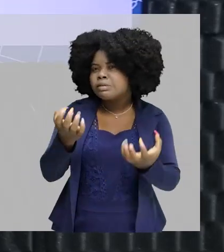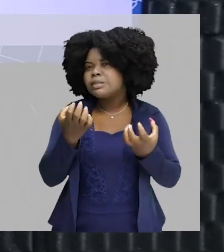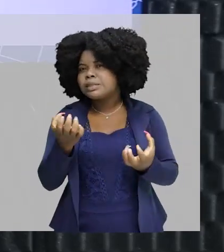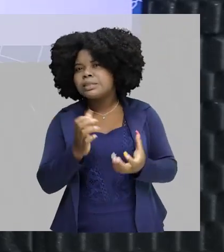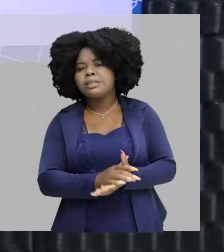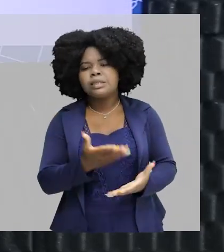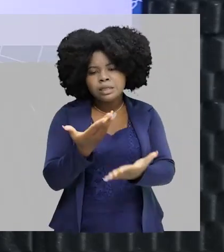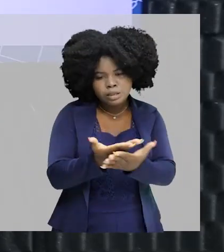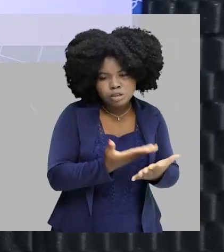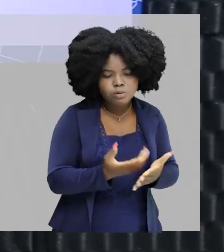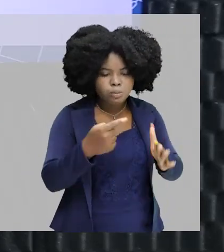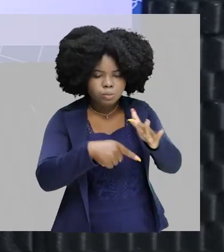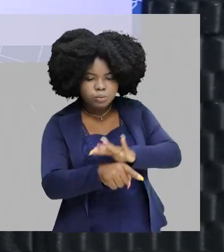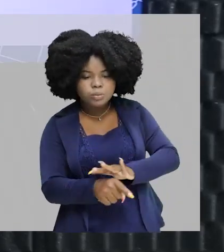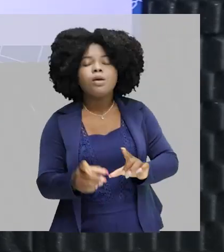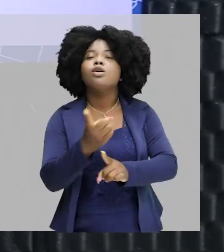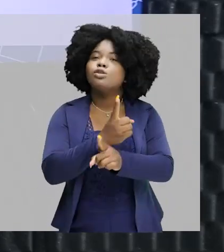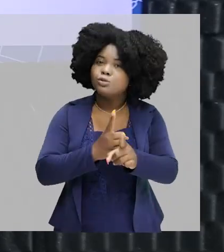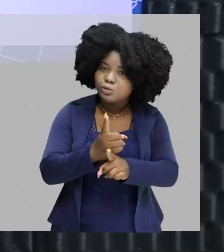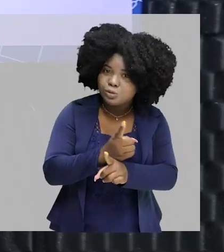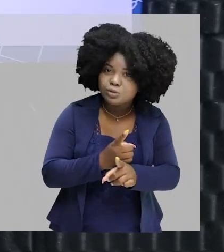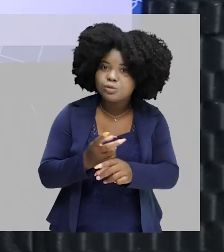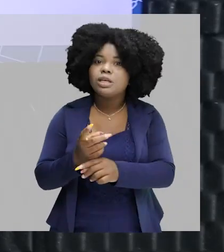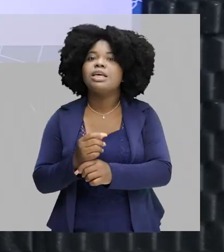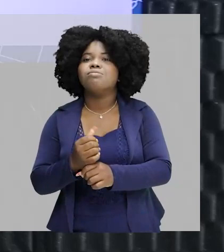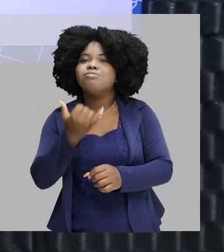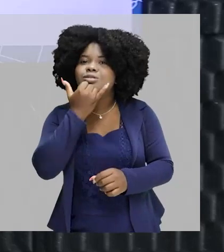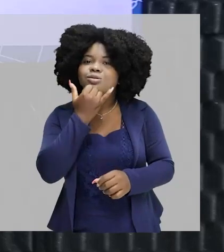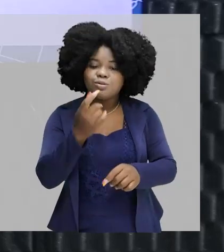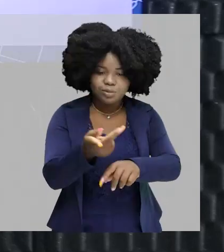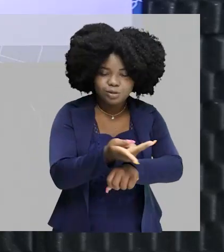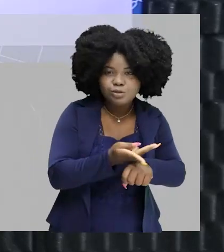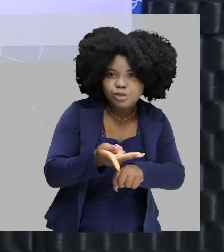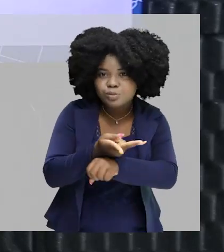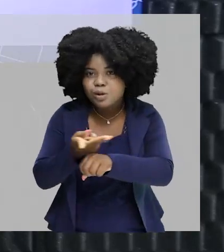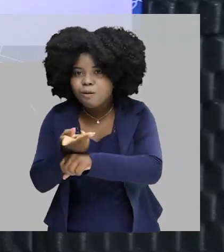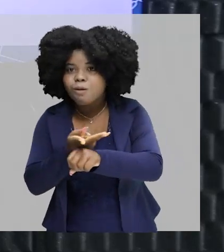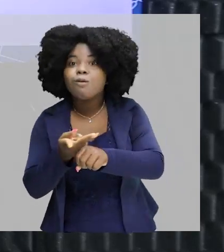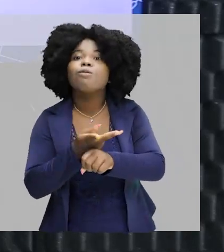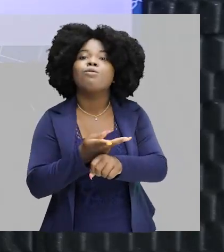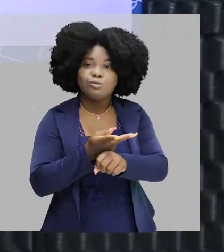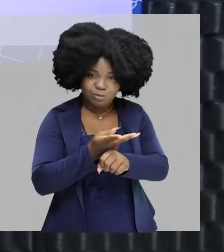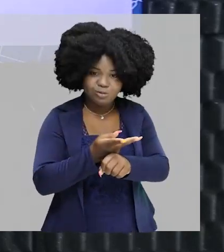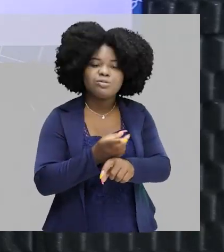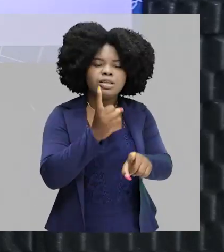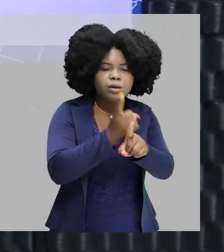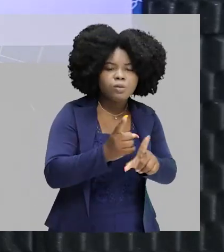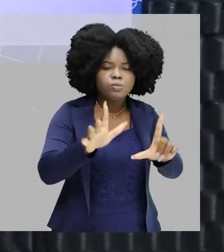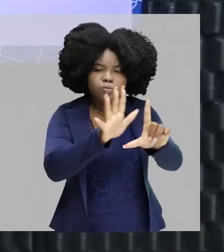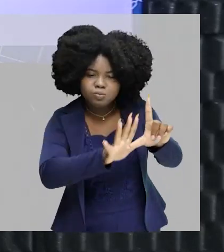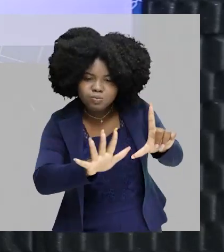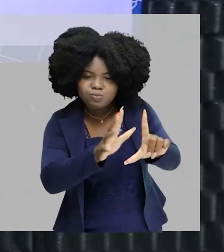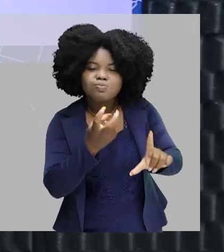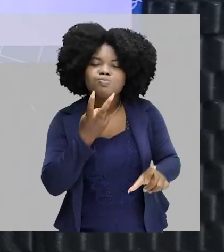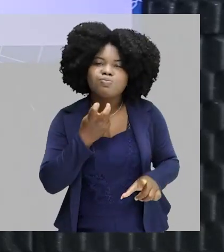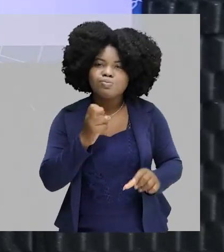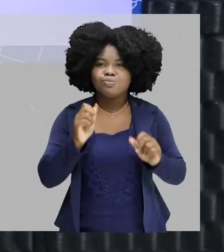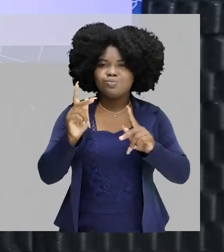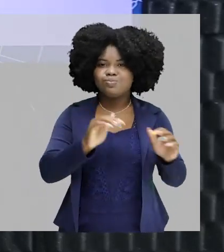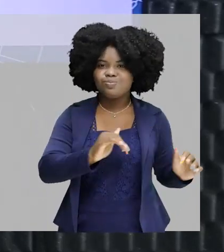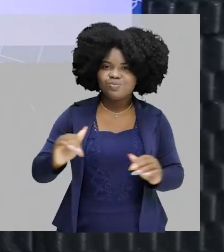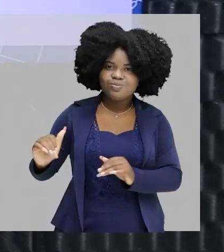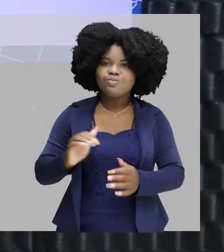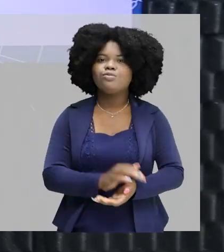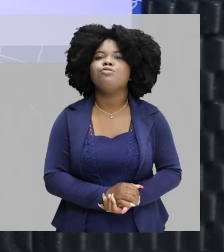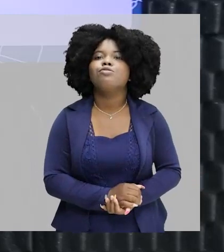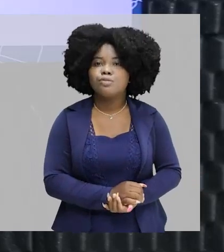estudo, nos procura lá na plataforma Gonçalves Dias. Belezinha? Então, galerinha, sem mais delongas, né? Vamos começar com